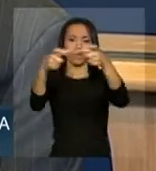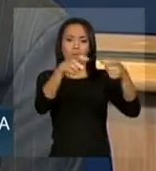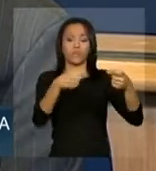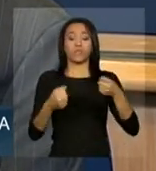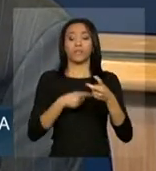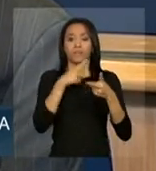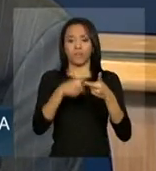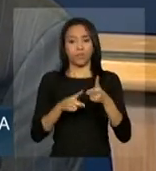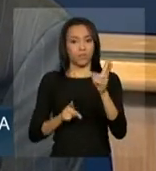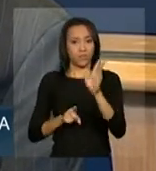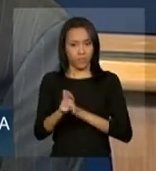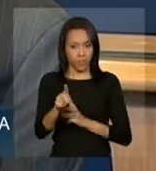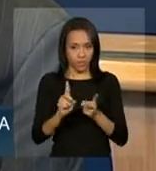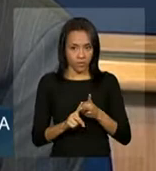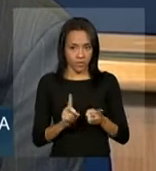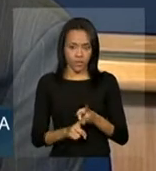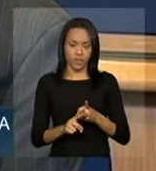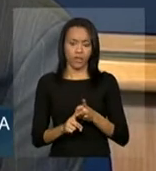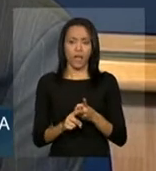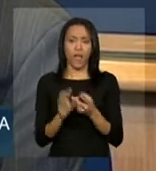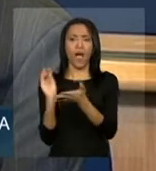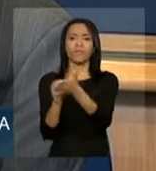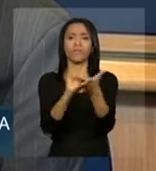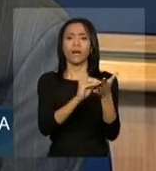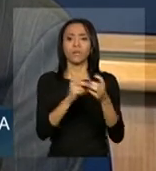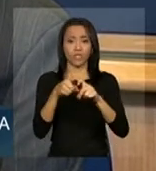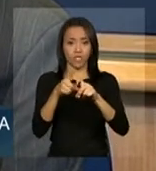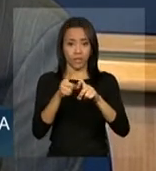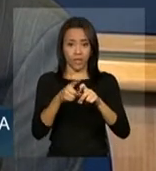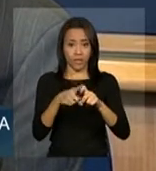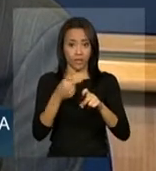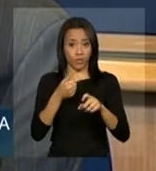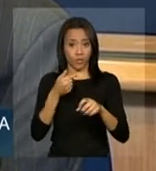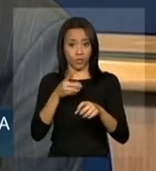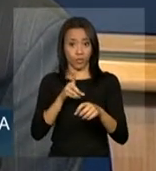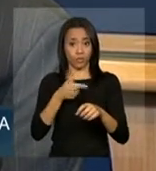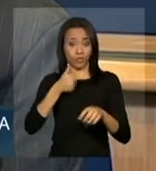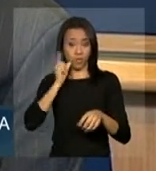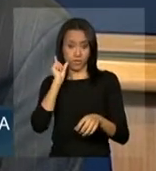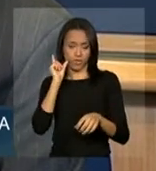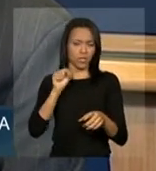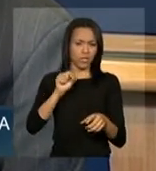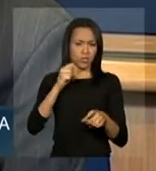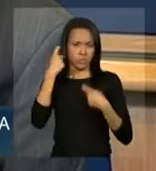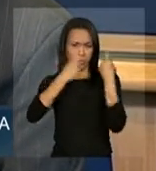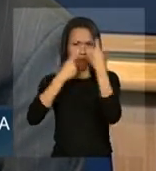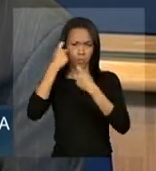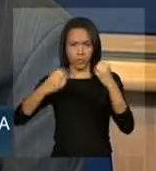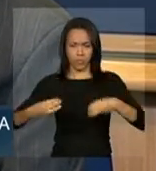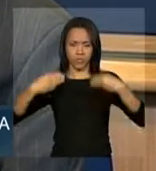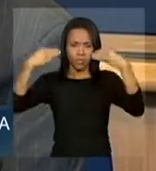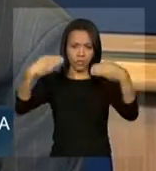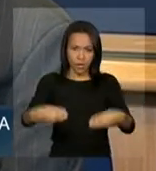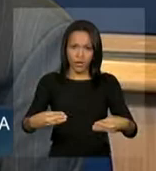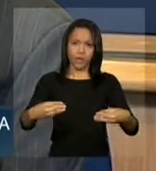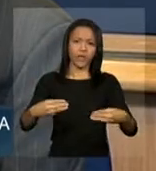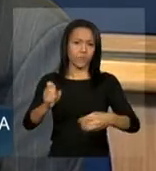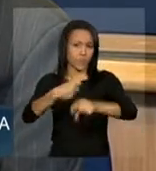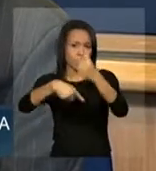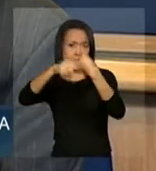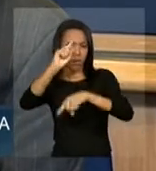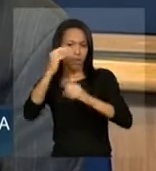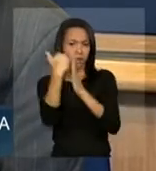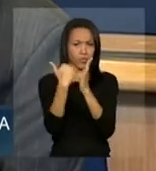segunda pergunta sobre a grande ausência de médicos no primeiro dia ontem isso preocupa o Ministério quanto a ao sucesso à